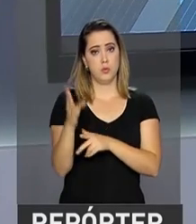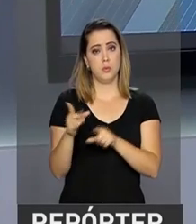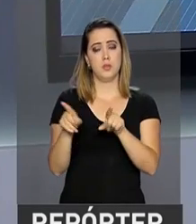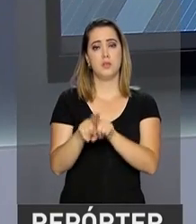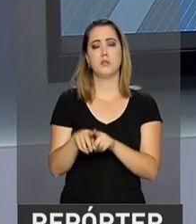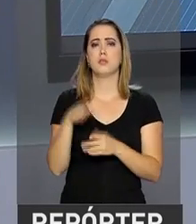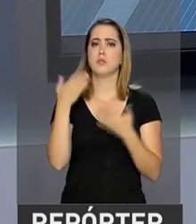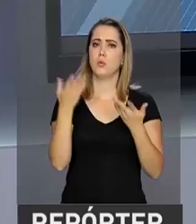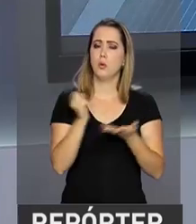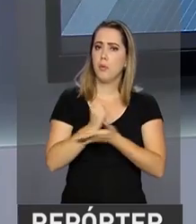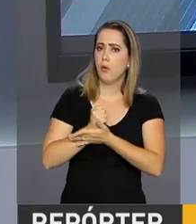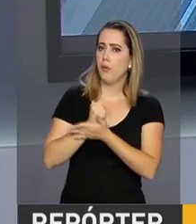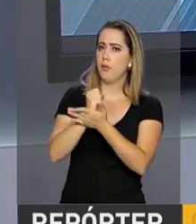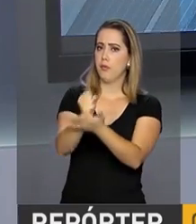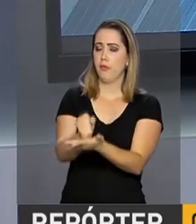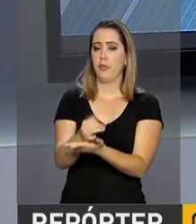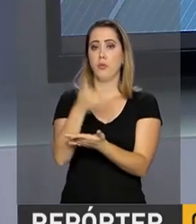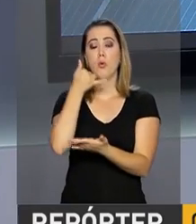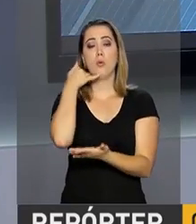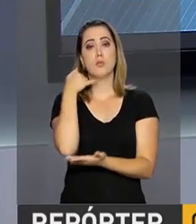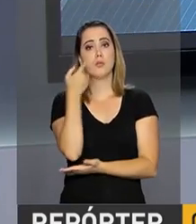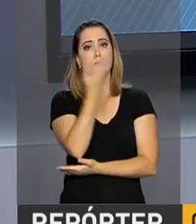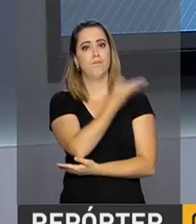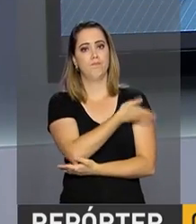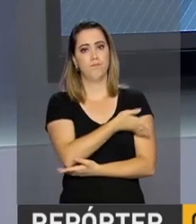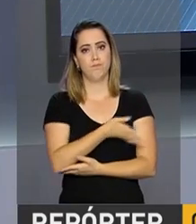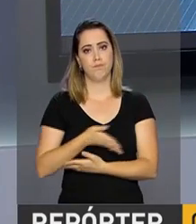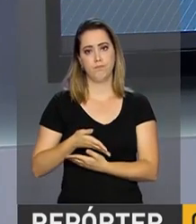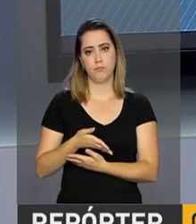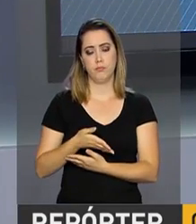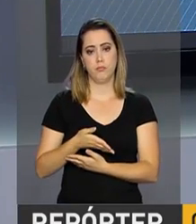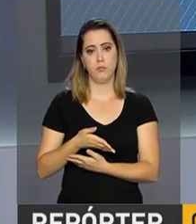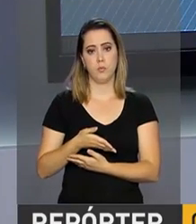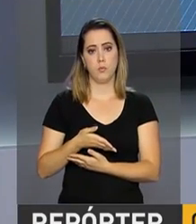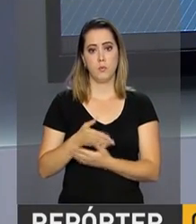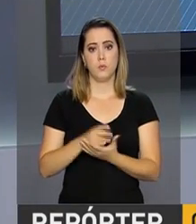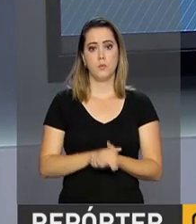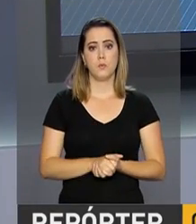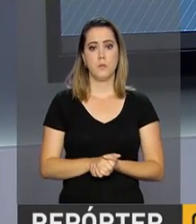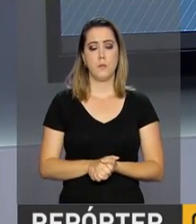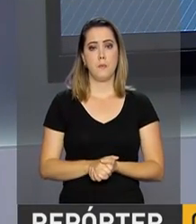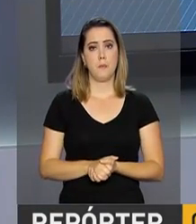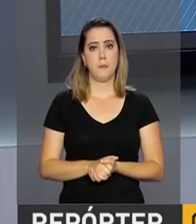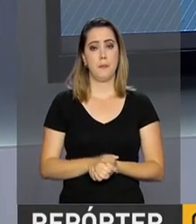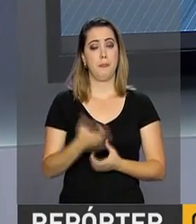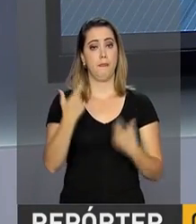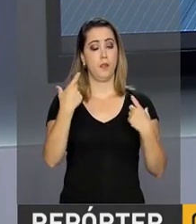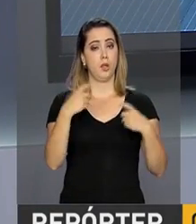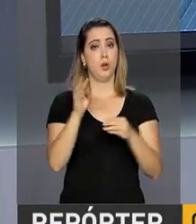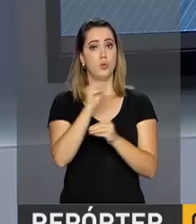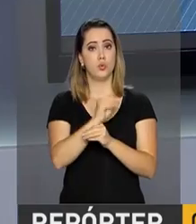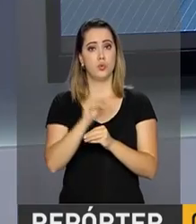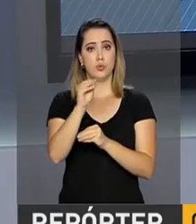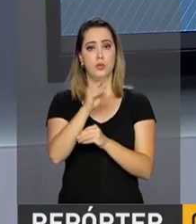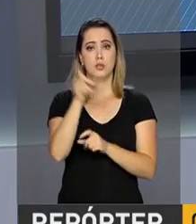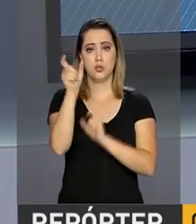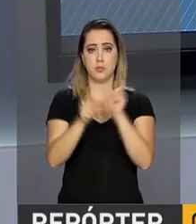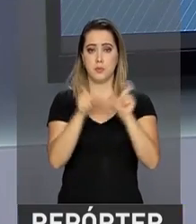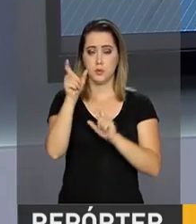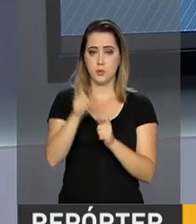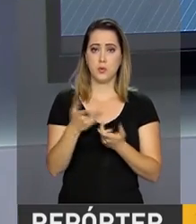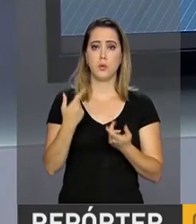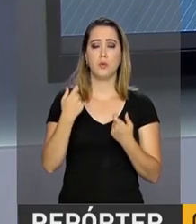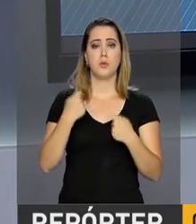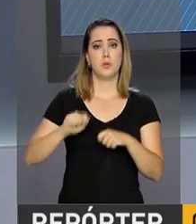disponibilizou os telefones de plantão do consulado que aparecem na tela o núcleo de assistência a brasileiros do itamaraty